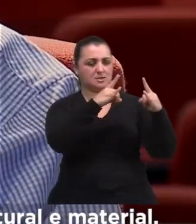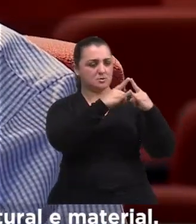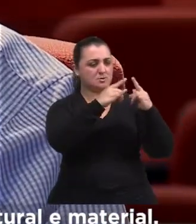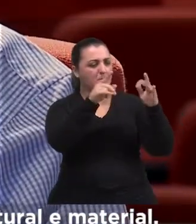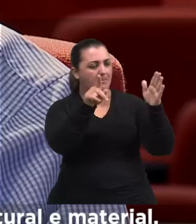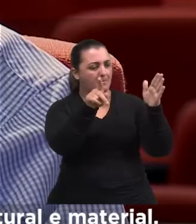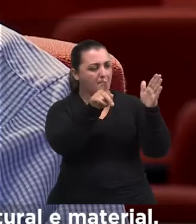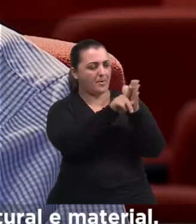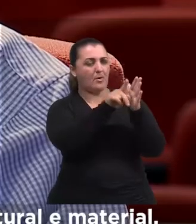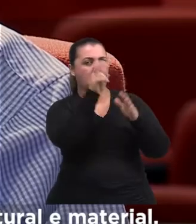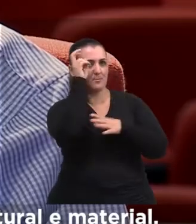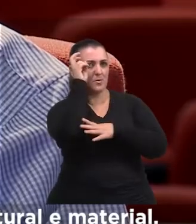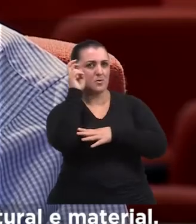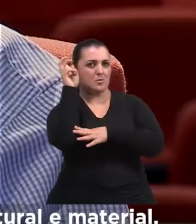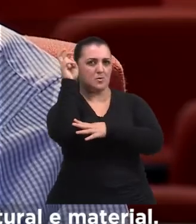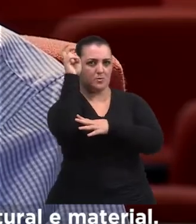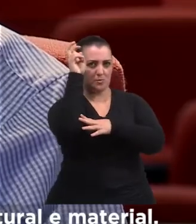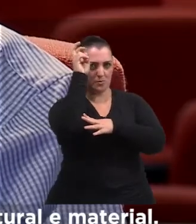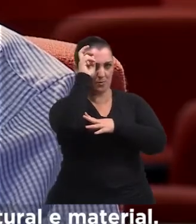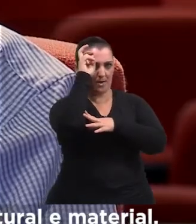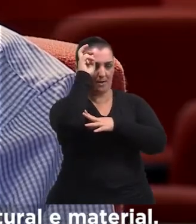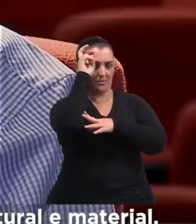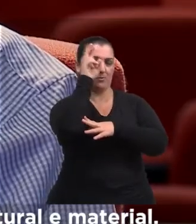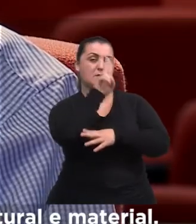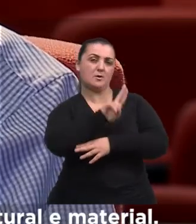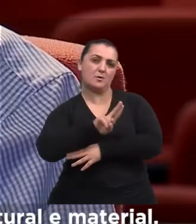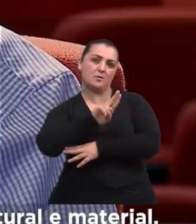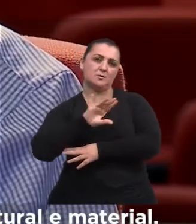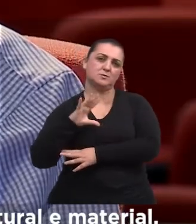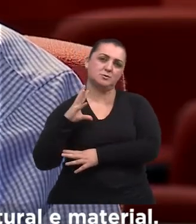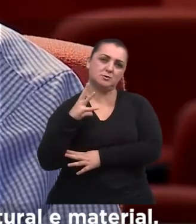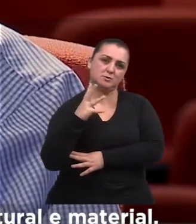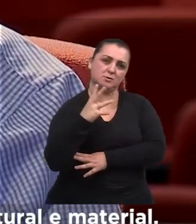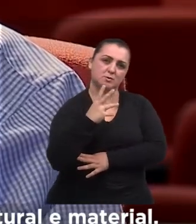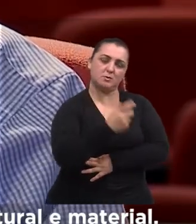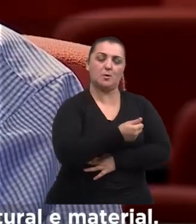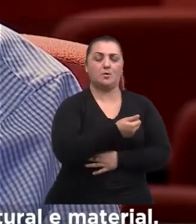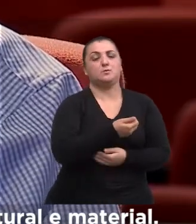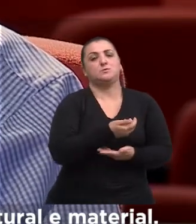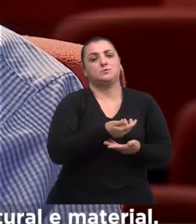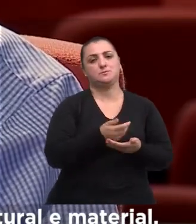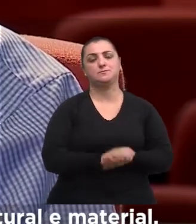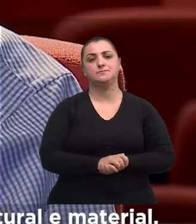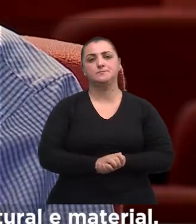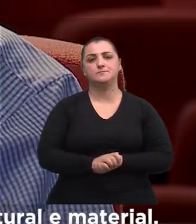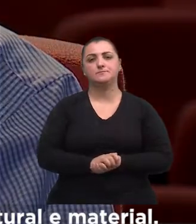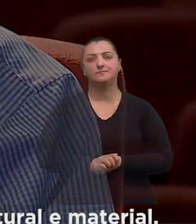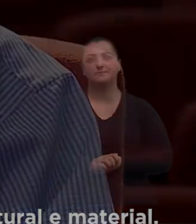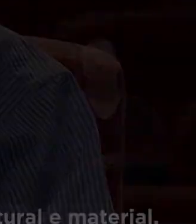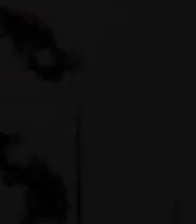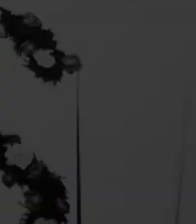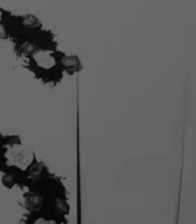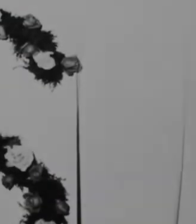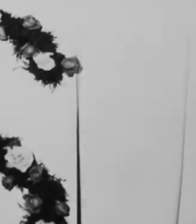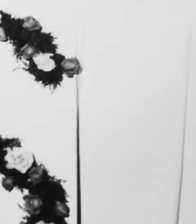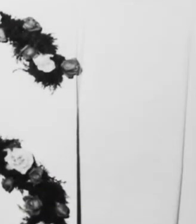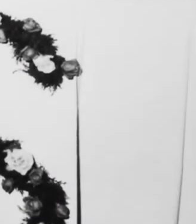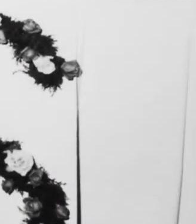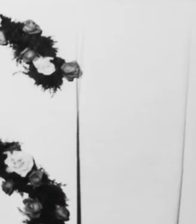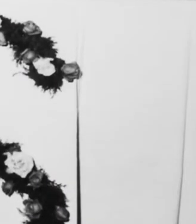tenha a instituição como a sua propriedade cultural e material.